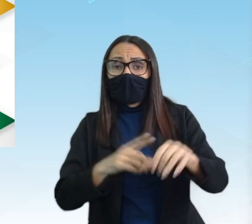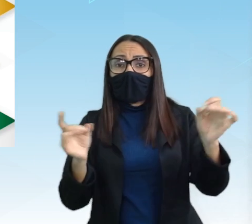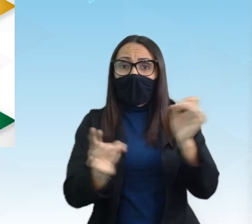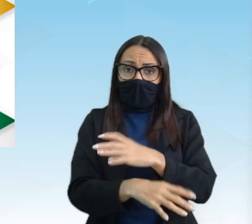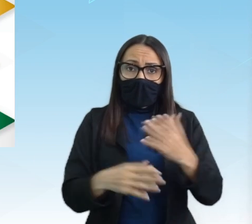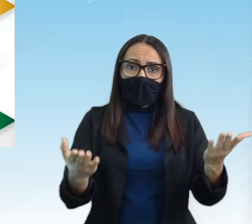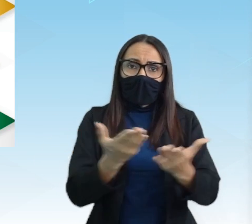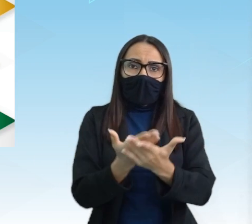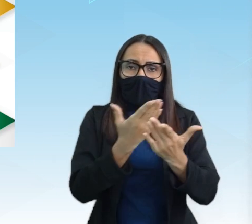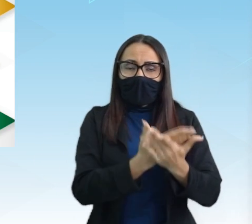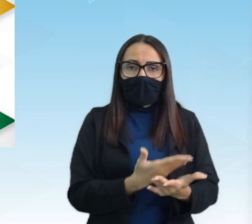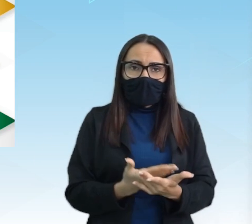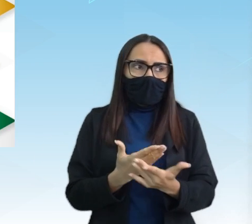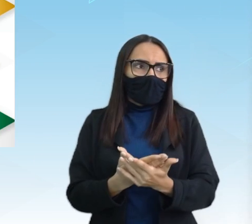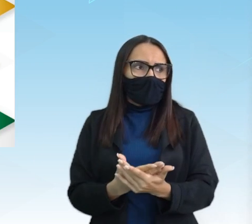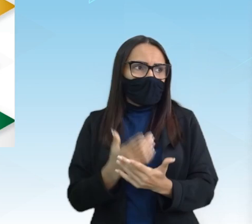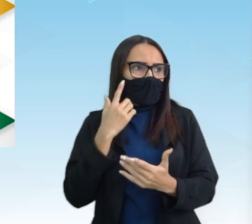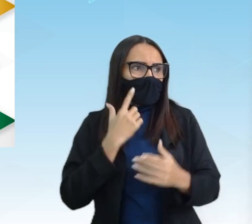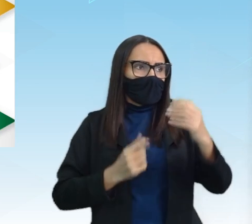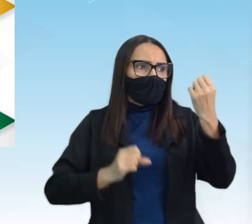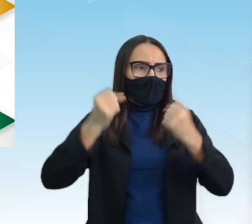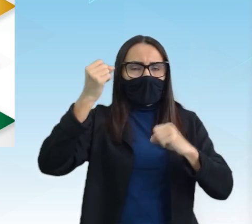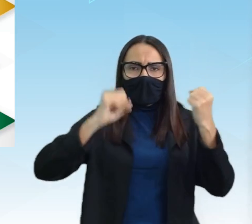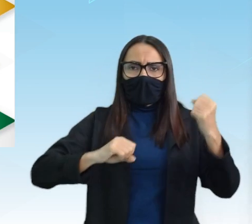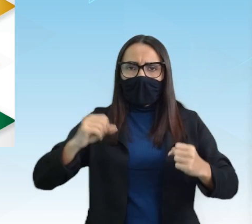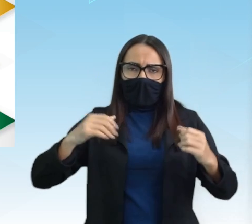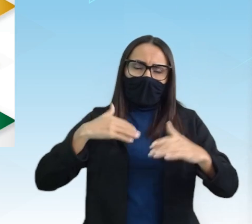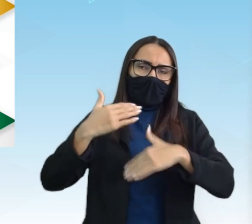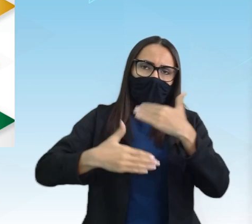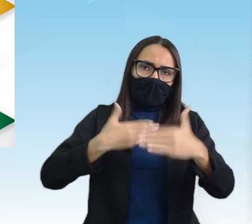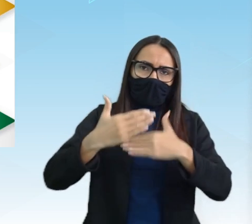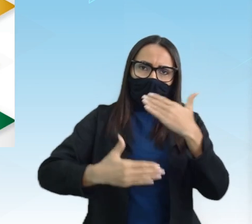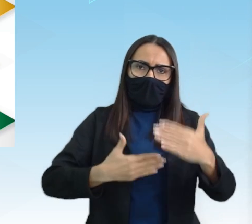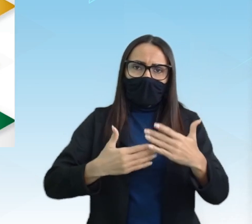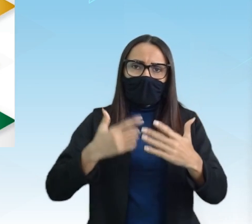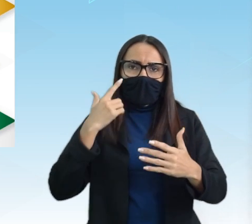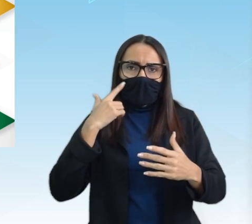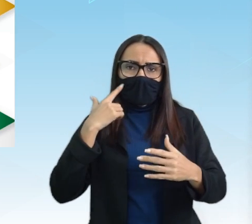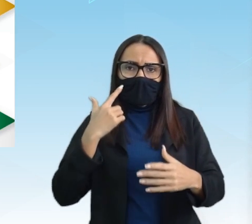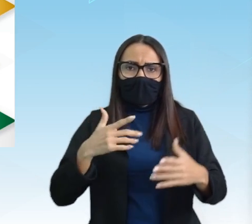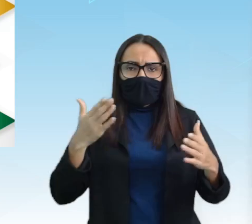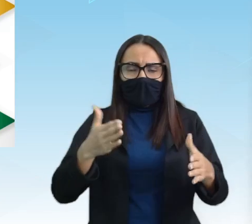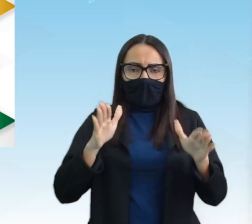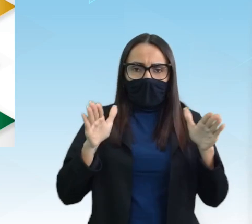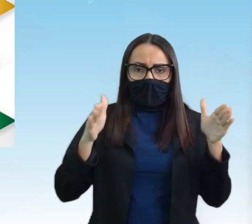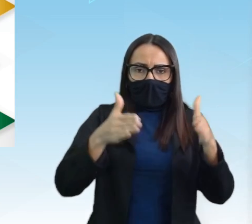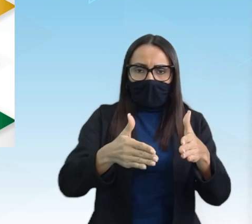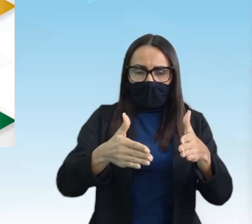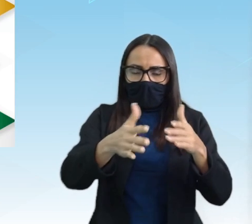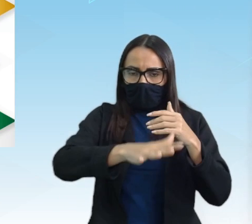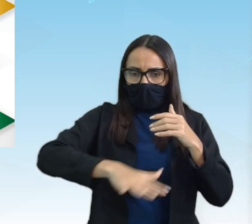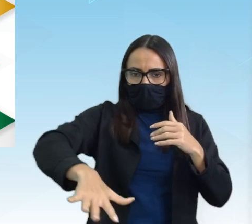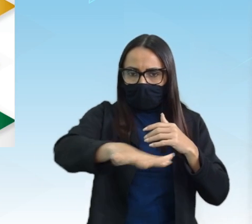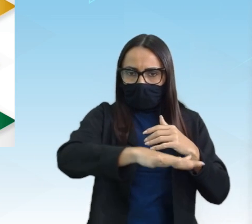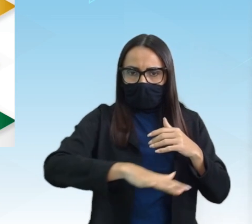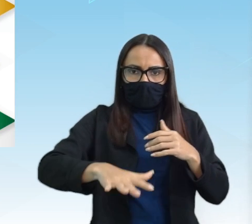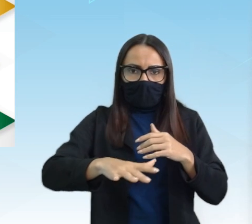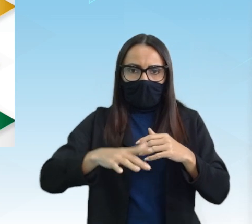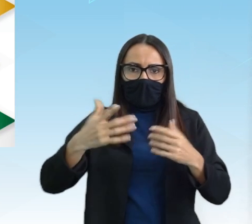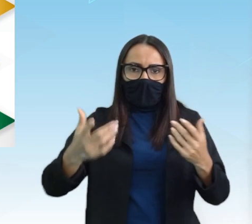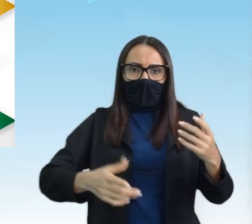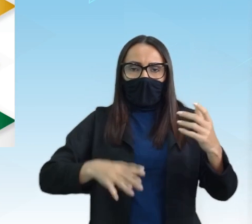nossa aula. Industrial é todo o processo de industrialização que vai interferir na produção, na inserção de